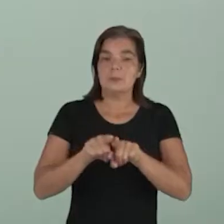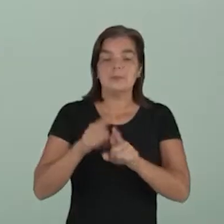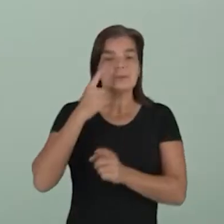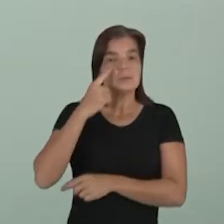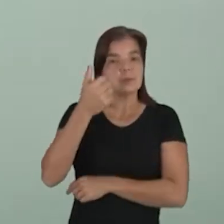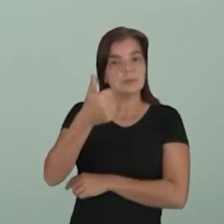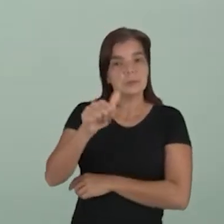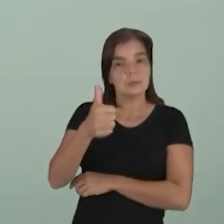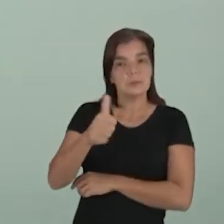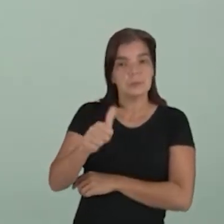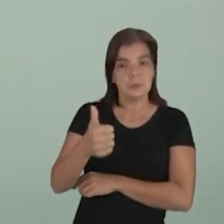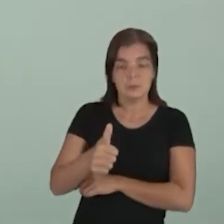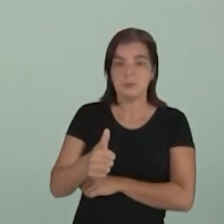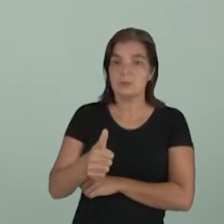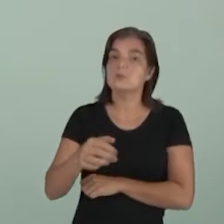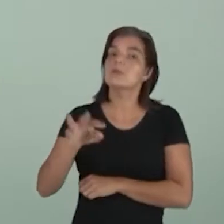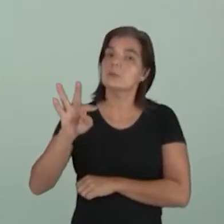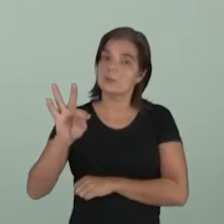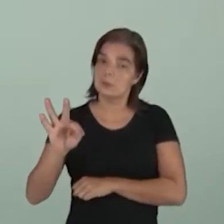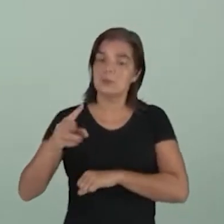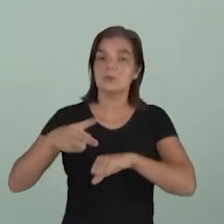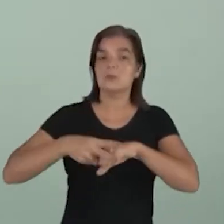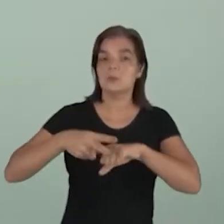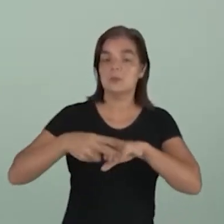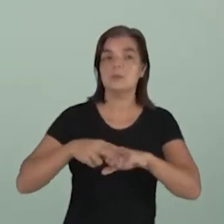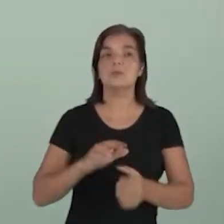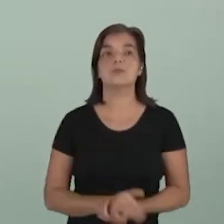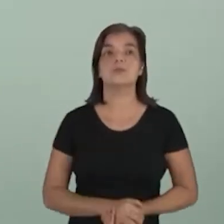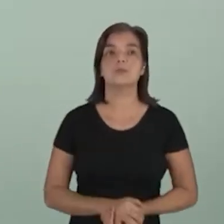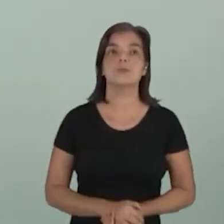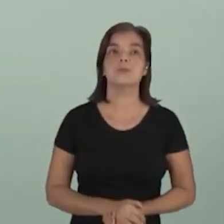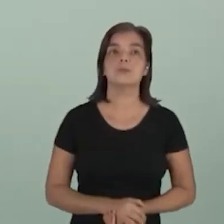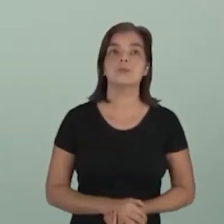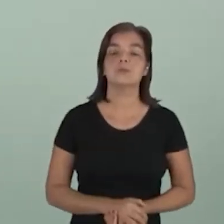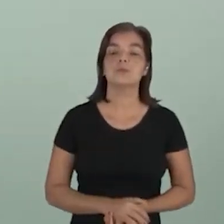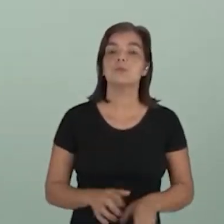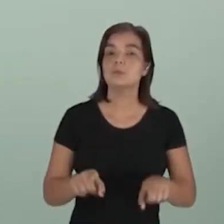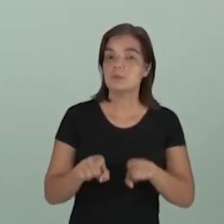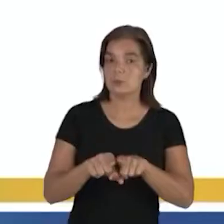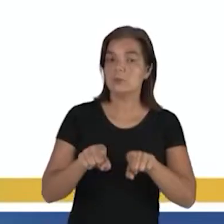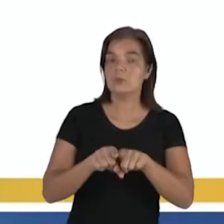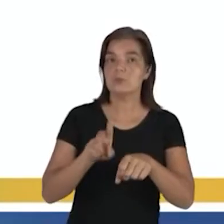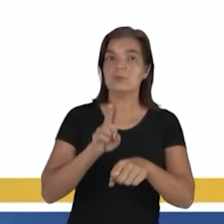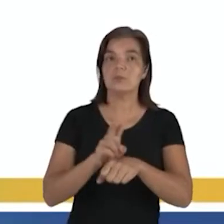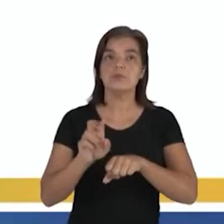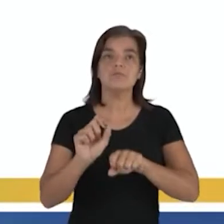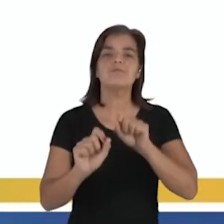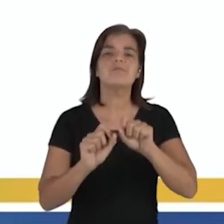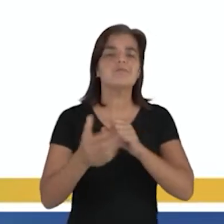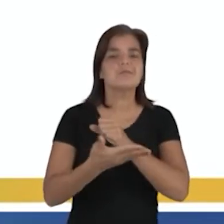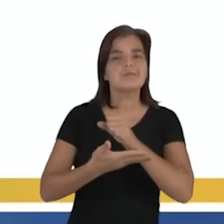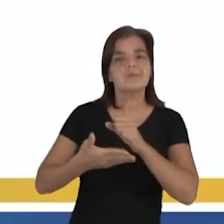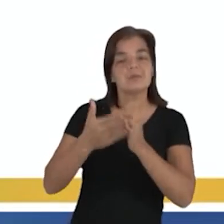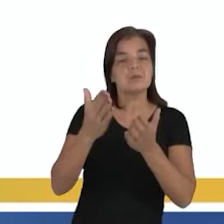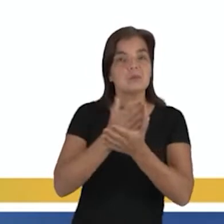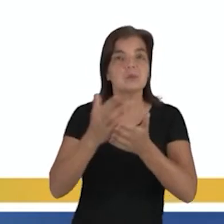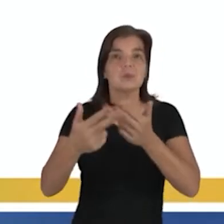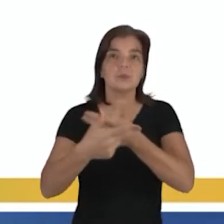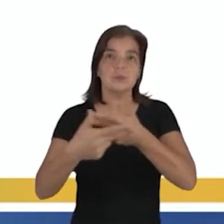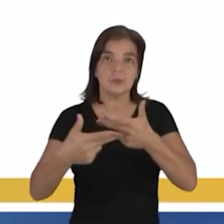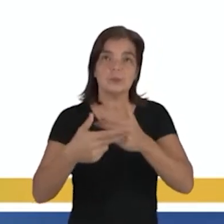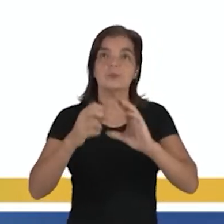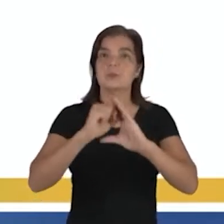gente analisar transitividade verbal. Primeiro trecho. O tratamento é baseado em